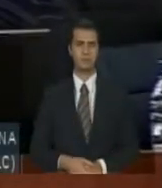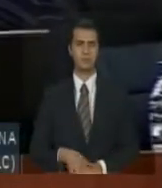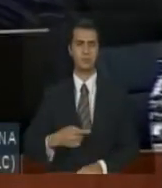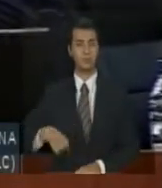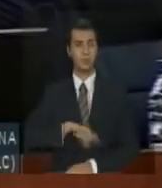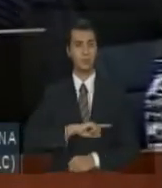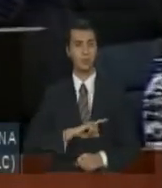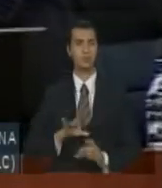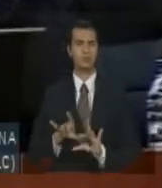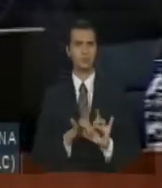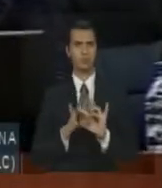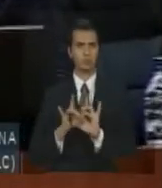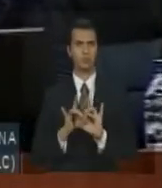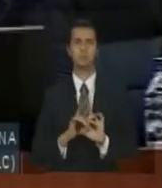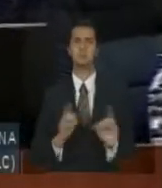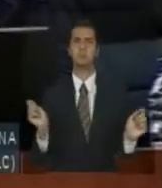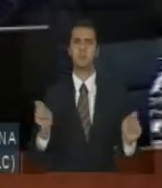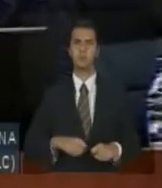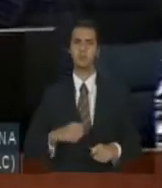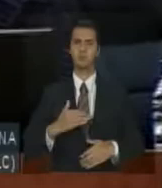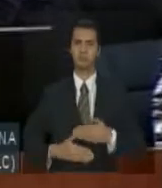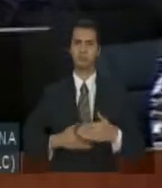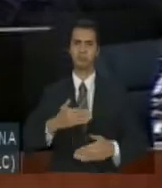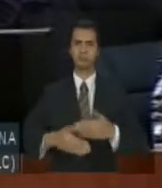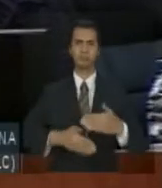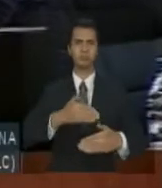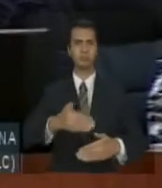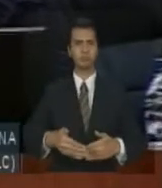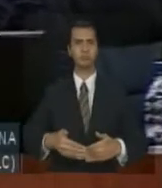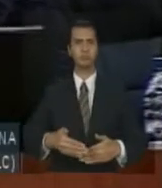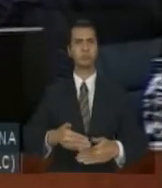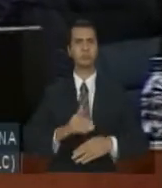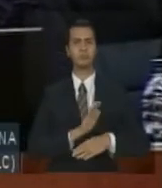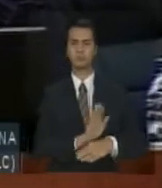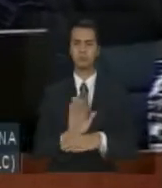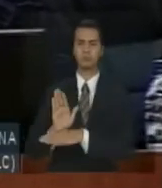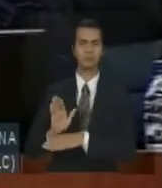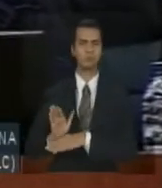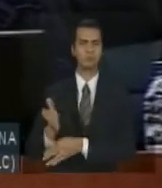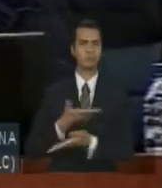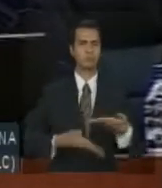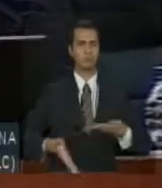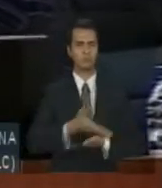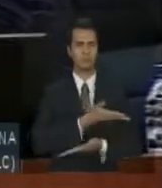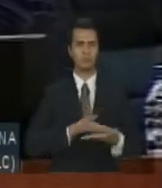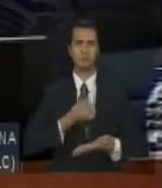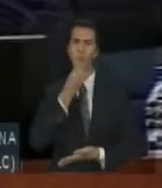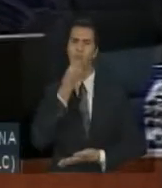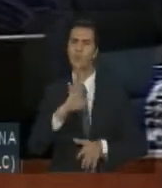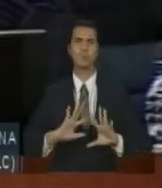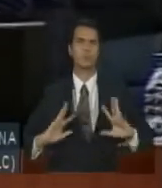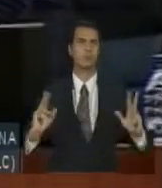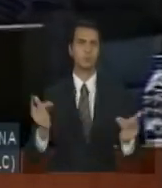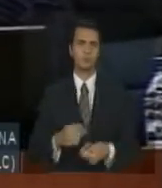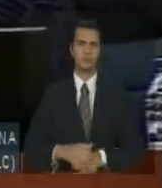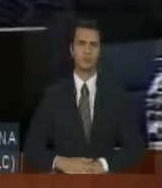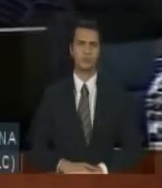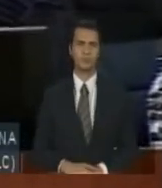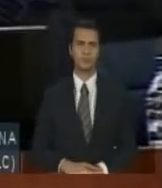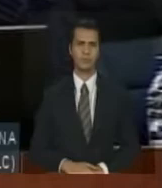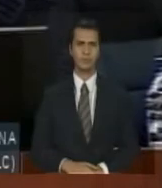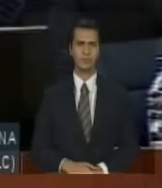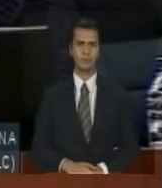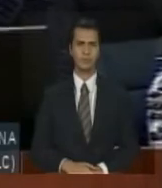Juntos, podemos crescer de forma solidária e mutualmente benéfica. As